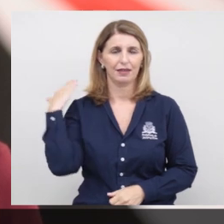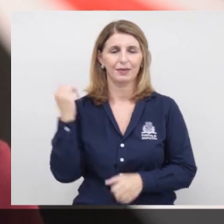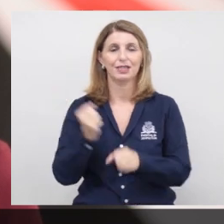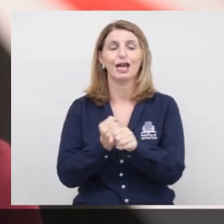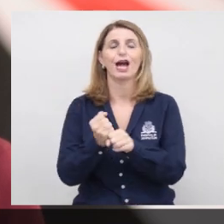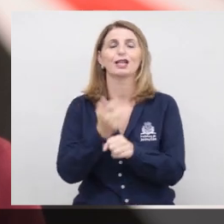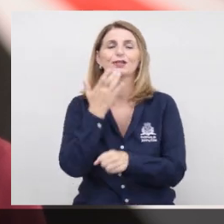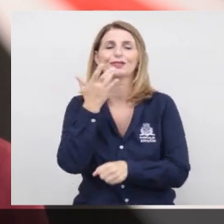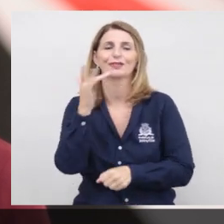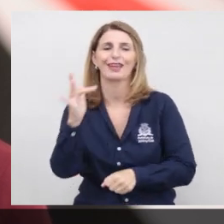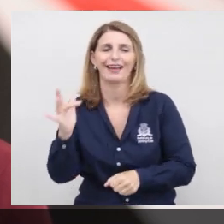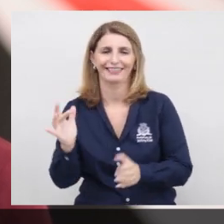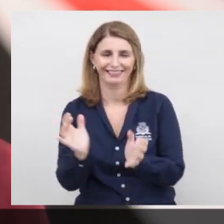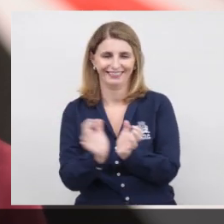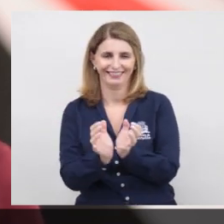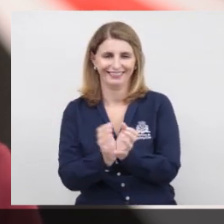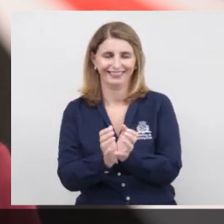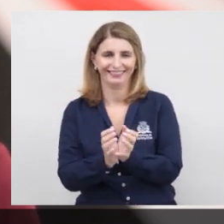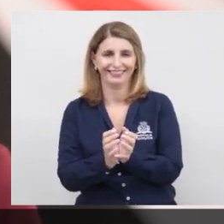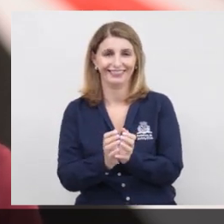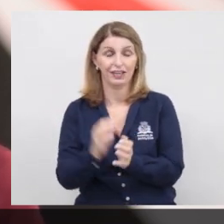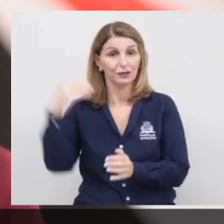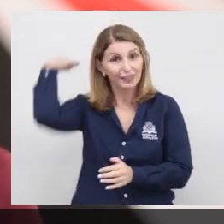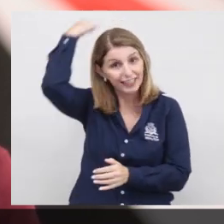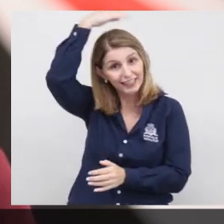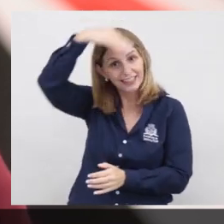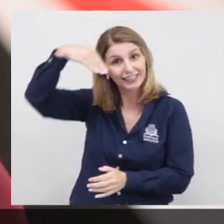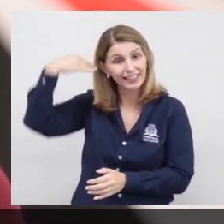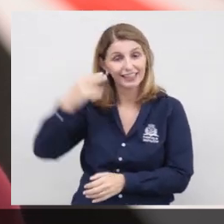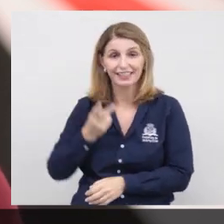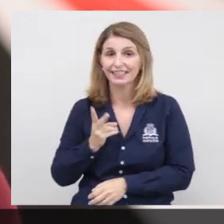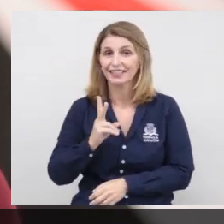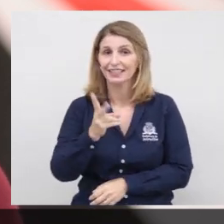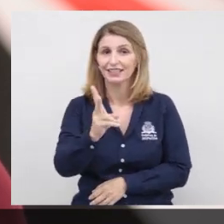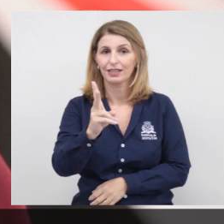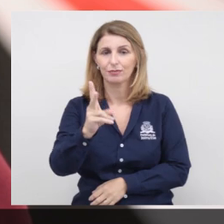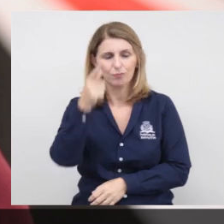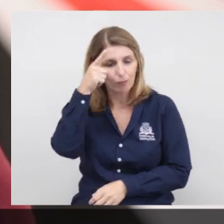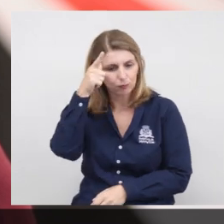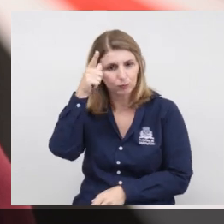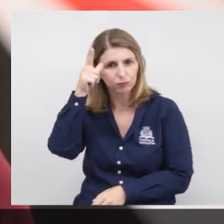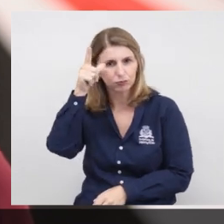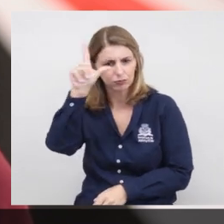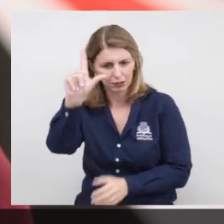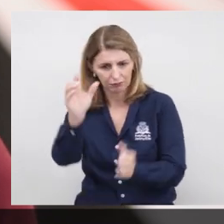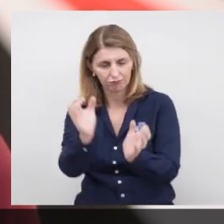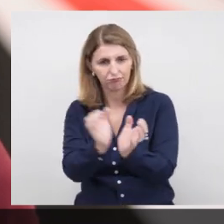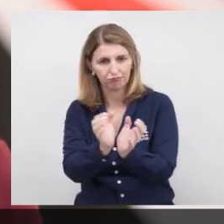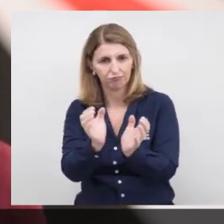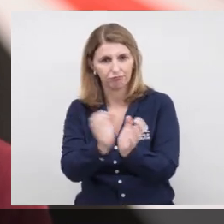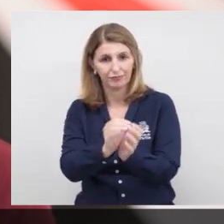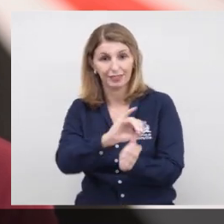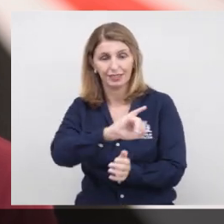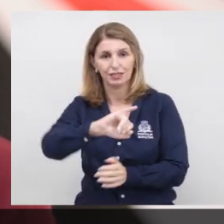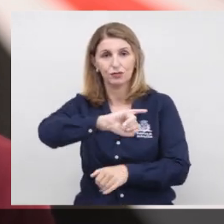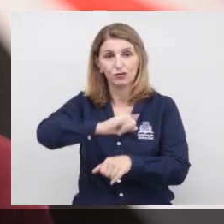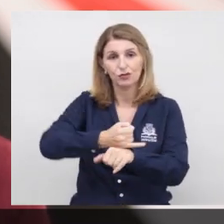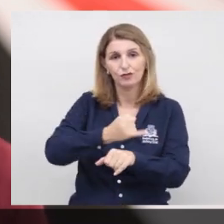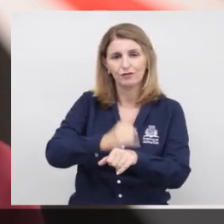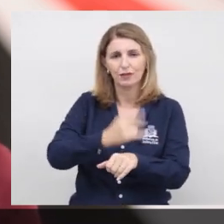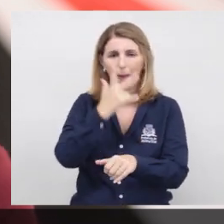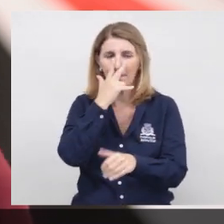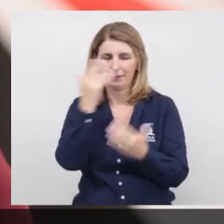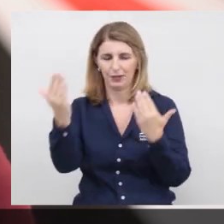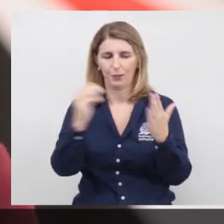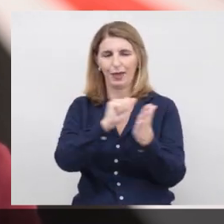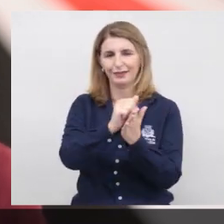anos dourados do clube e eu posso dizer que o nardela foi sempre A locomotiva daquele time é